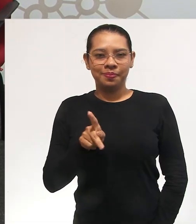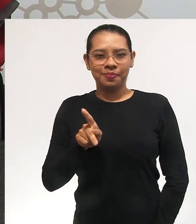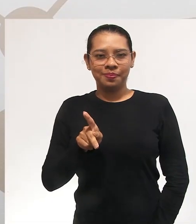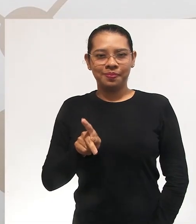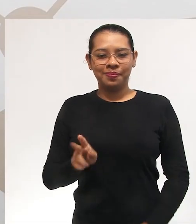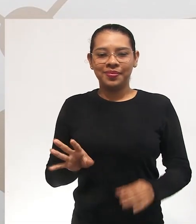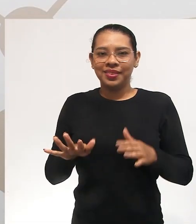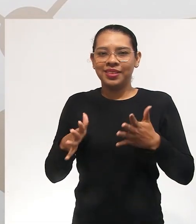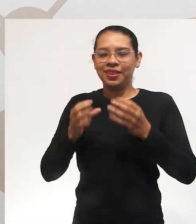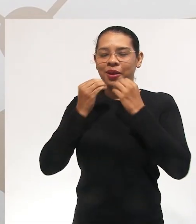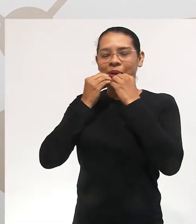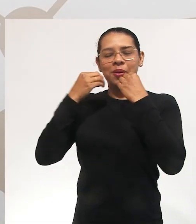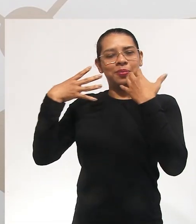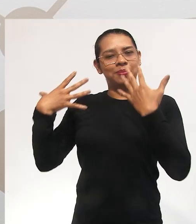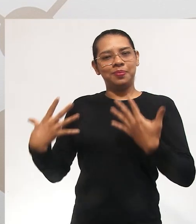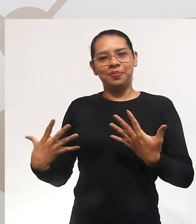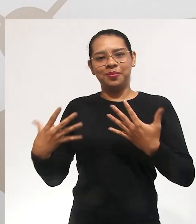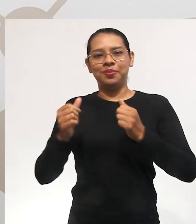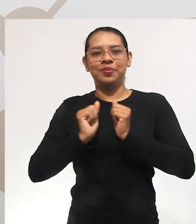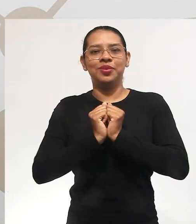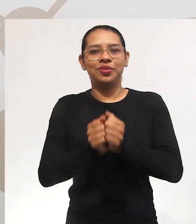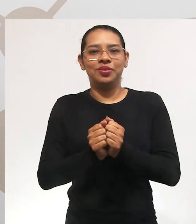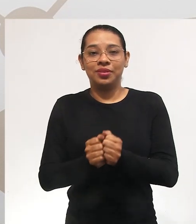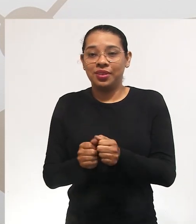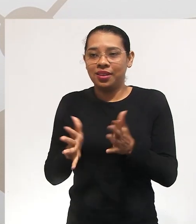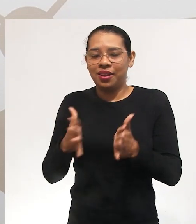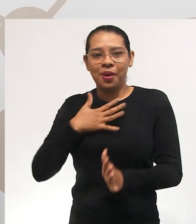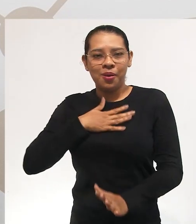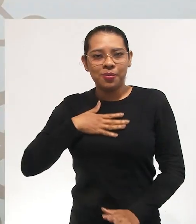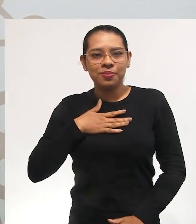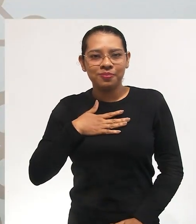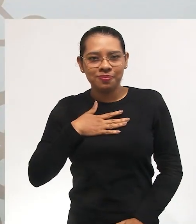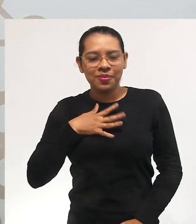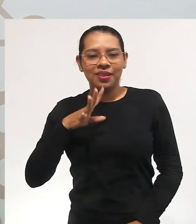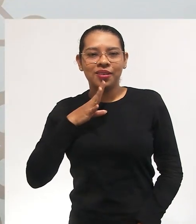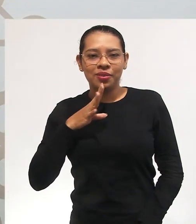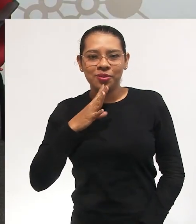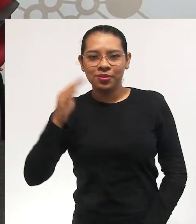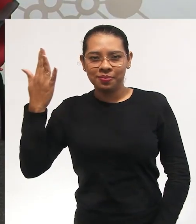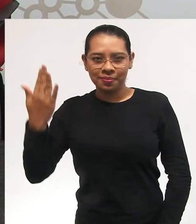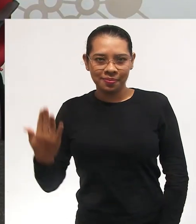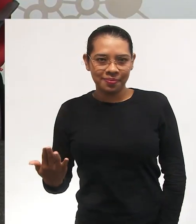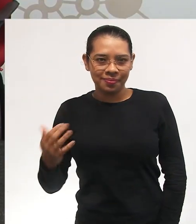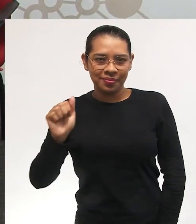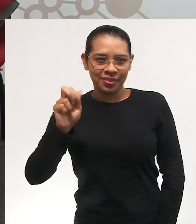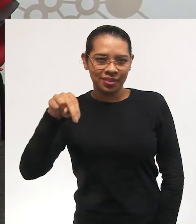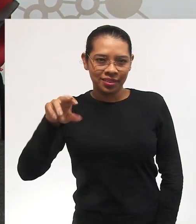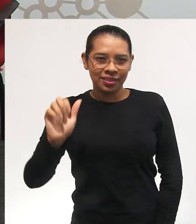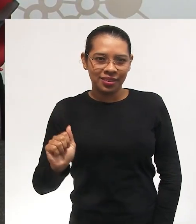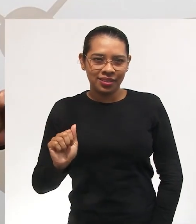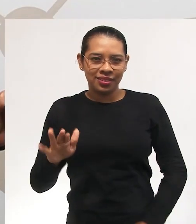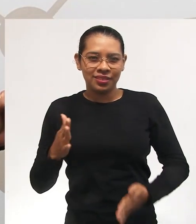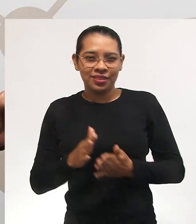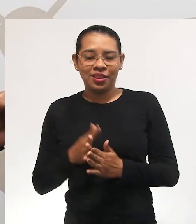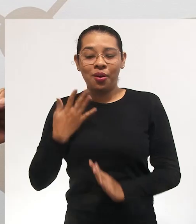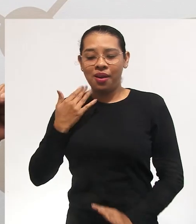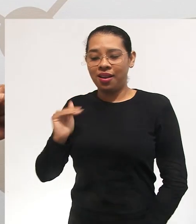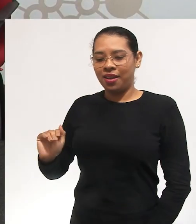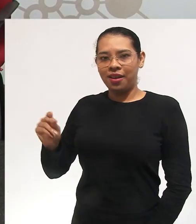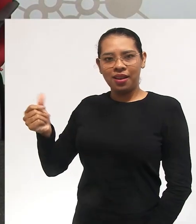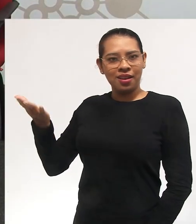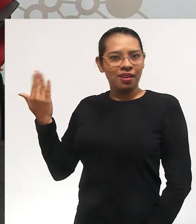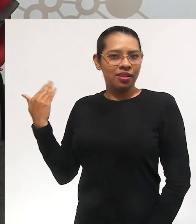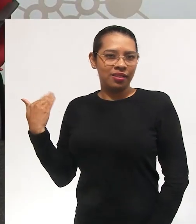futuros professores. E é bom estar contigo. Nossa, Obrigada. conhecer essa Ana Cláudia é muito gratificante,